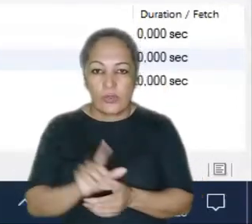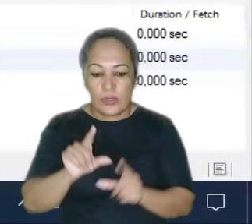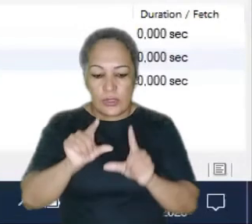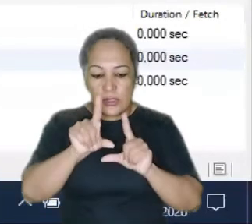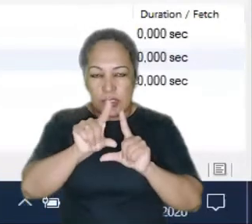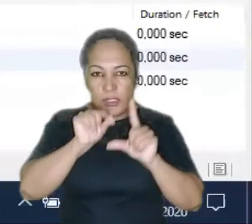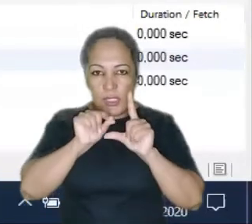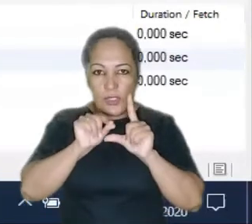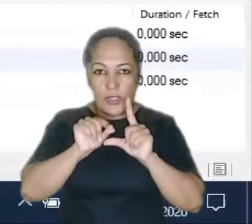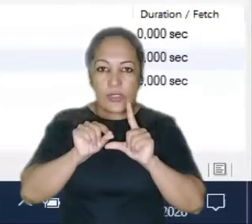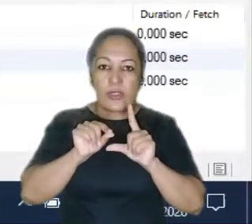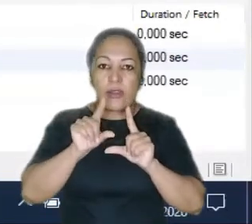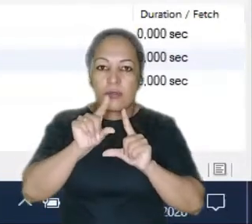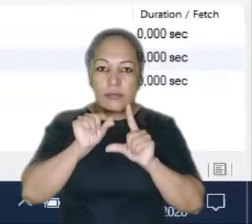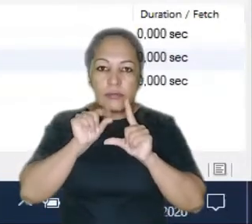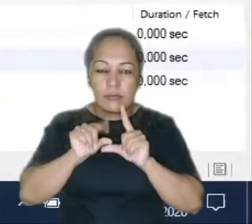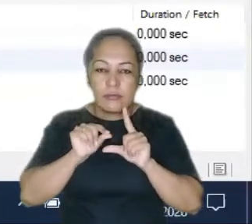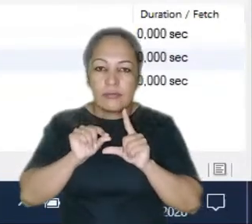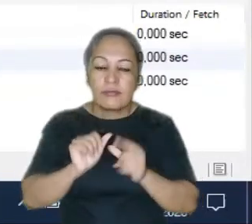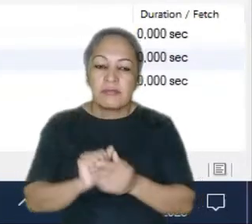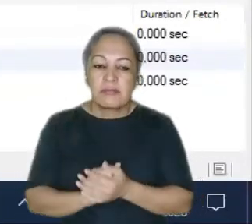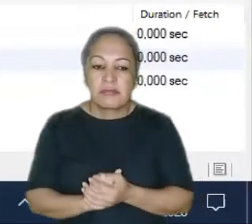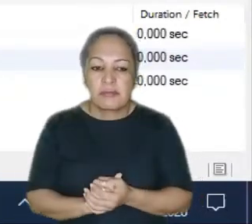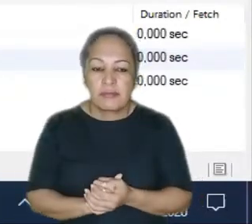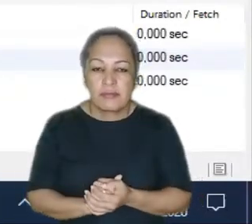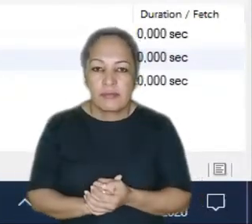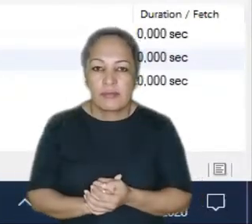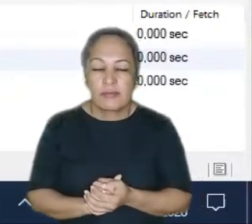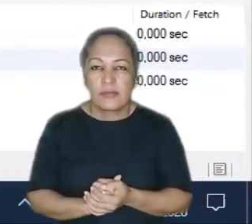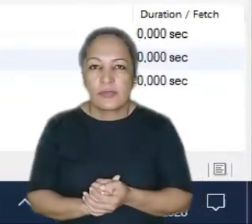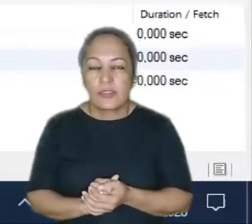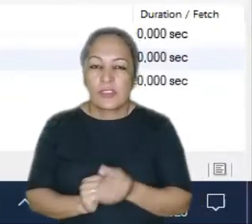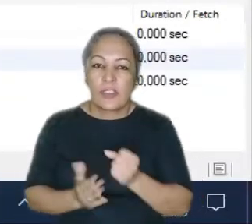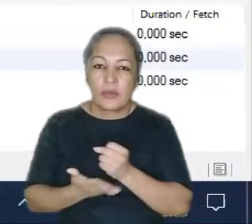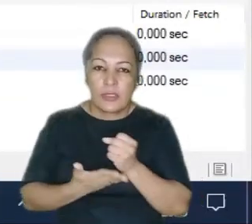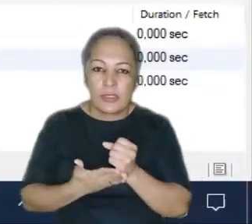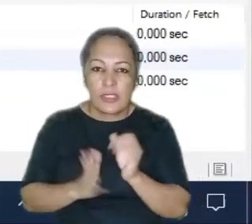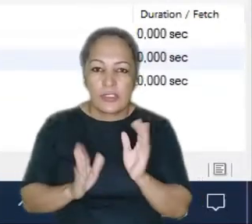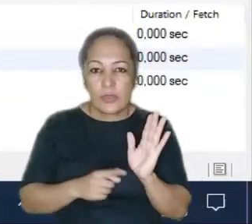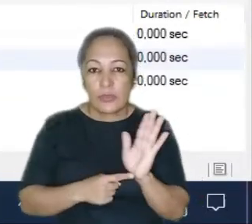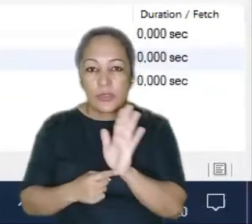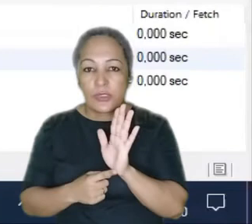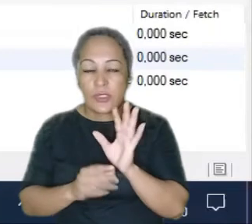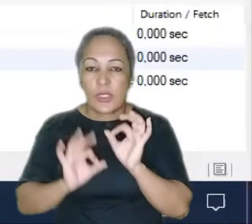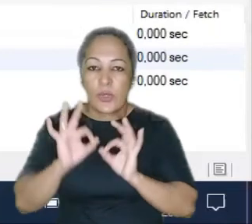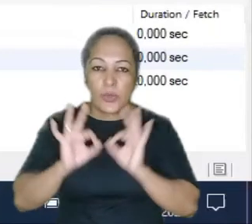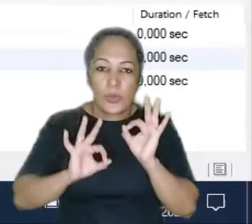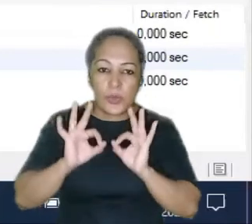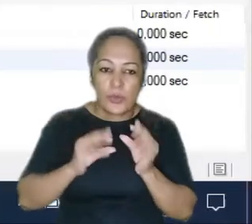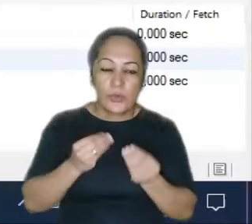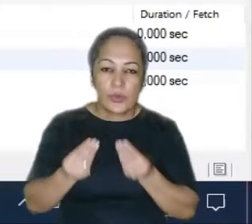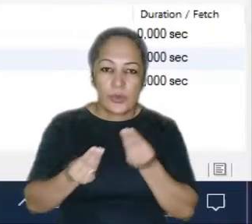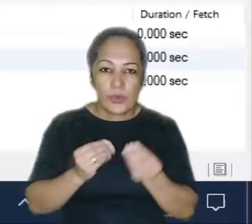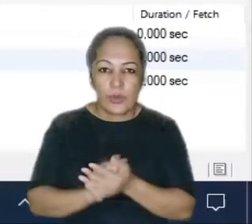script, criamos uma base de dados, mostrei para vocês os esquemas, tá?